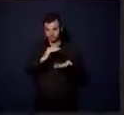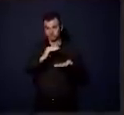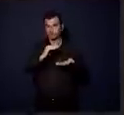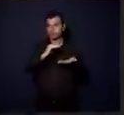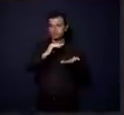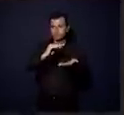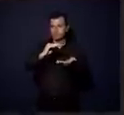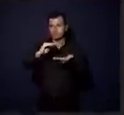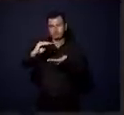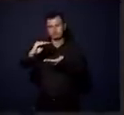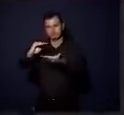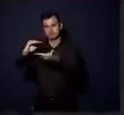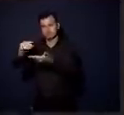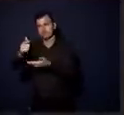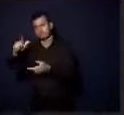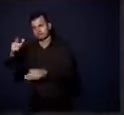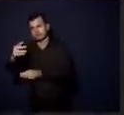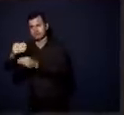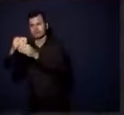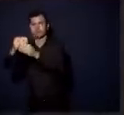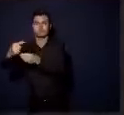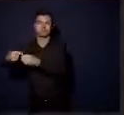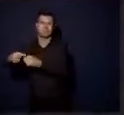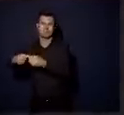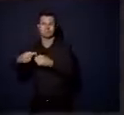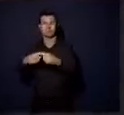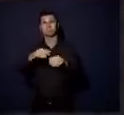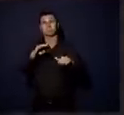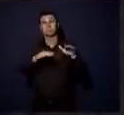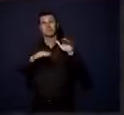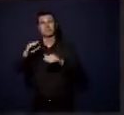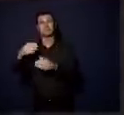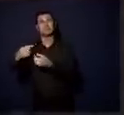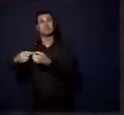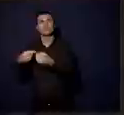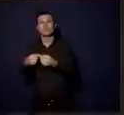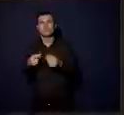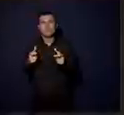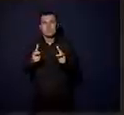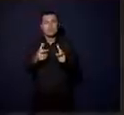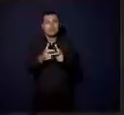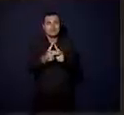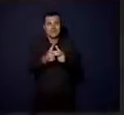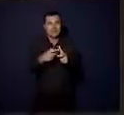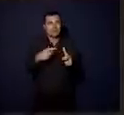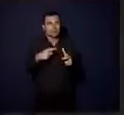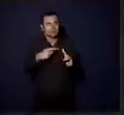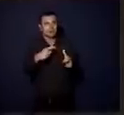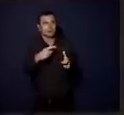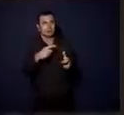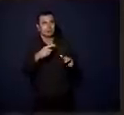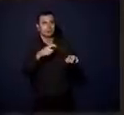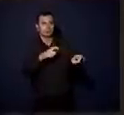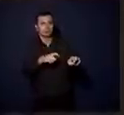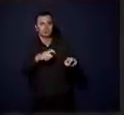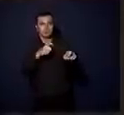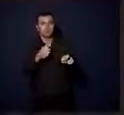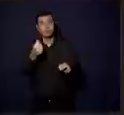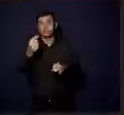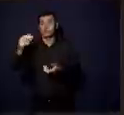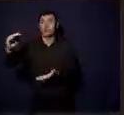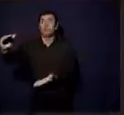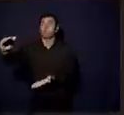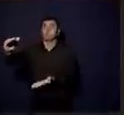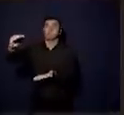pelo valor adicionado do município o que muitas vezes faz com que município pequeno que tem uma grande unidade produtora Receba um caminhão de dinheiro completamente